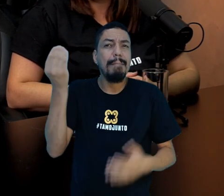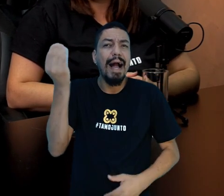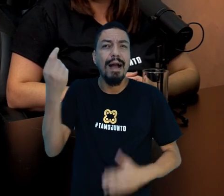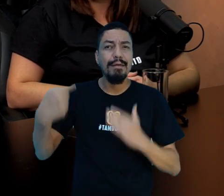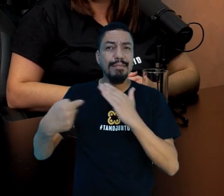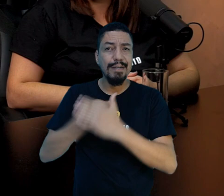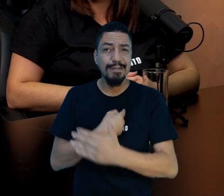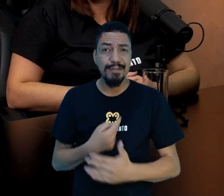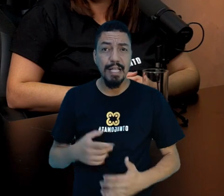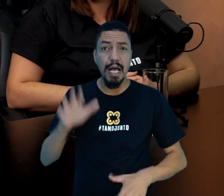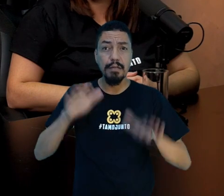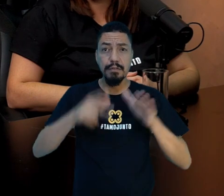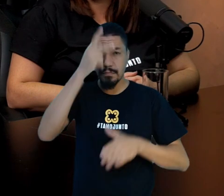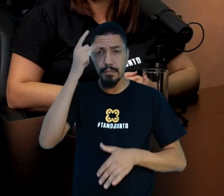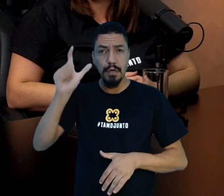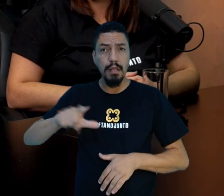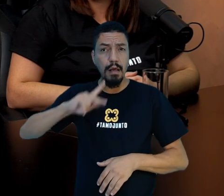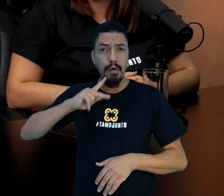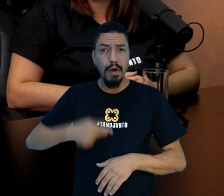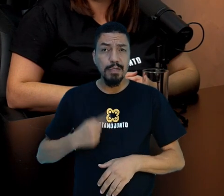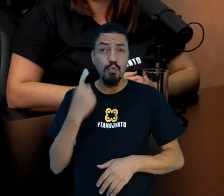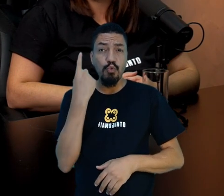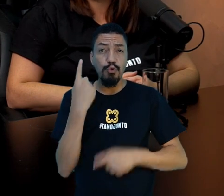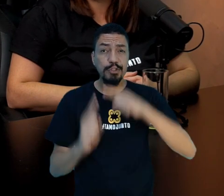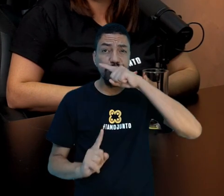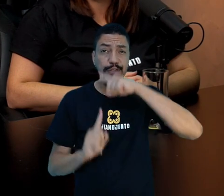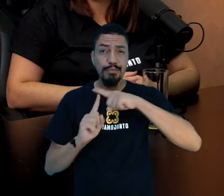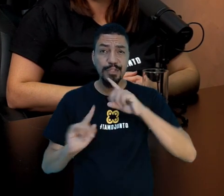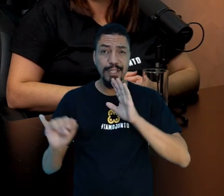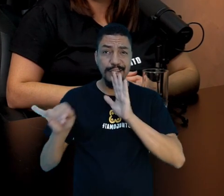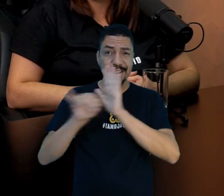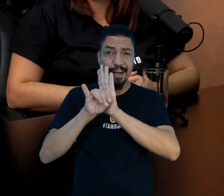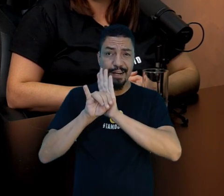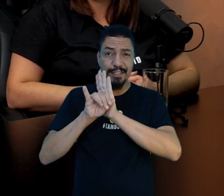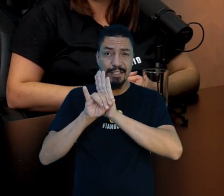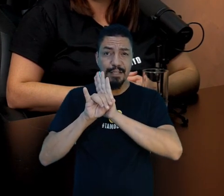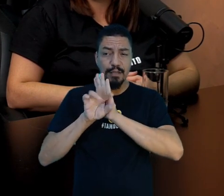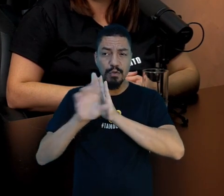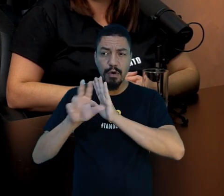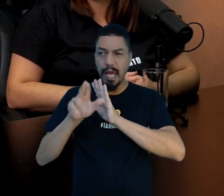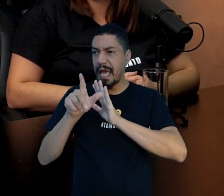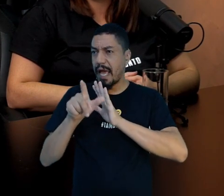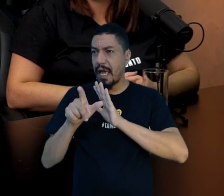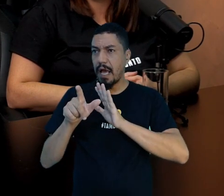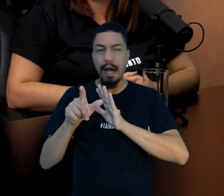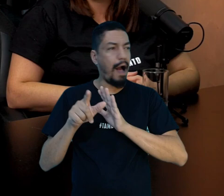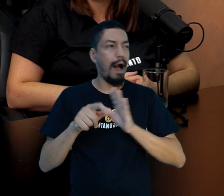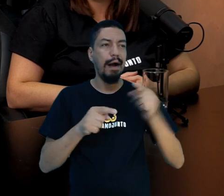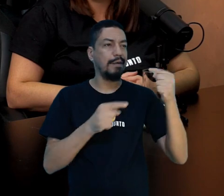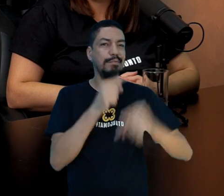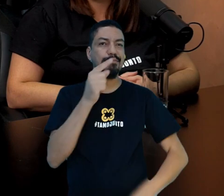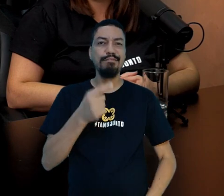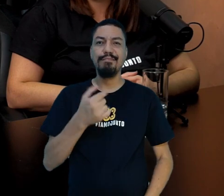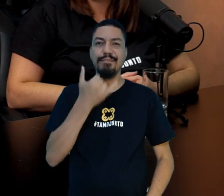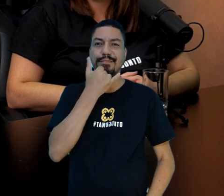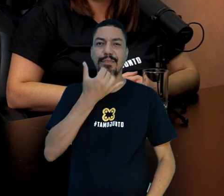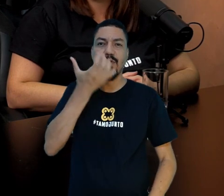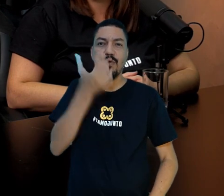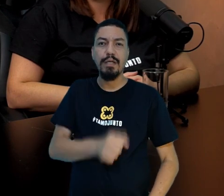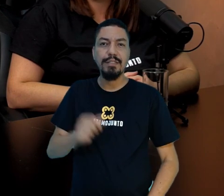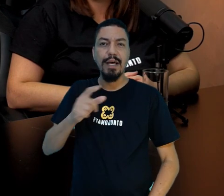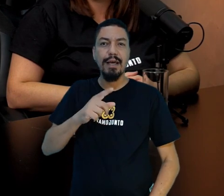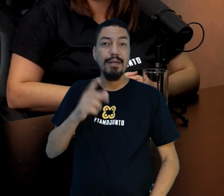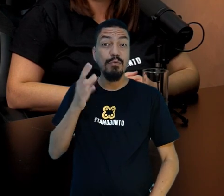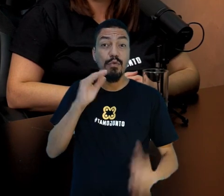só reconhece um tipo específico de identidade. Se não for aquilo, ela automaticamente invalida. Ela